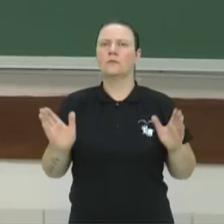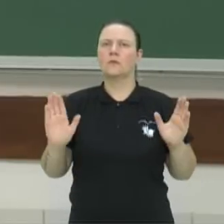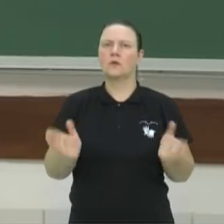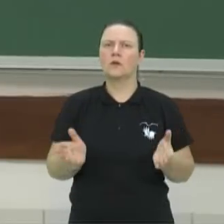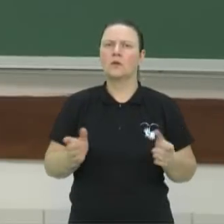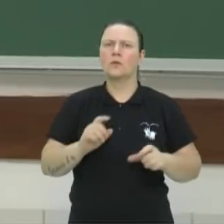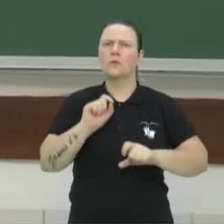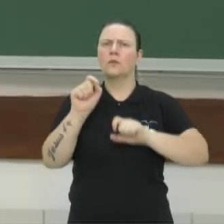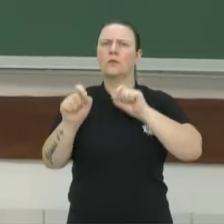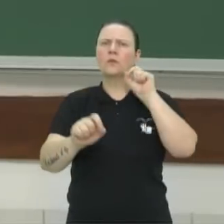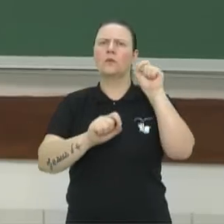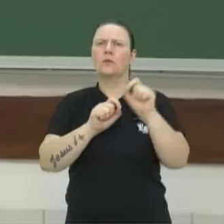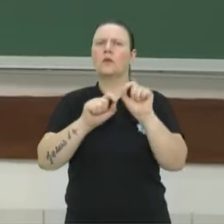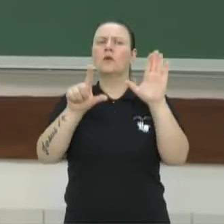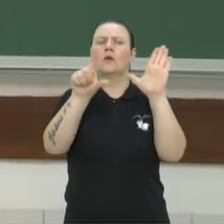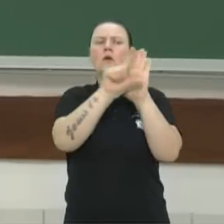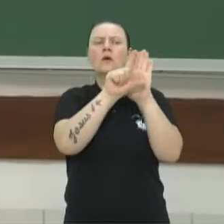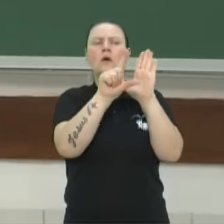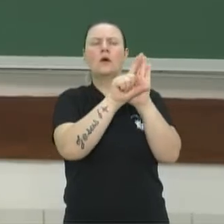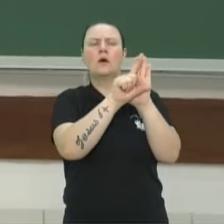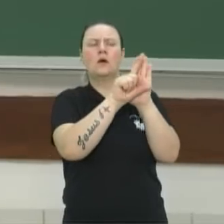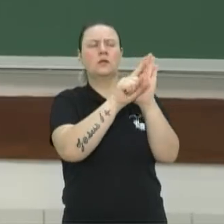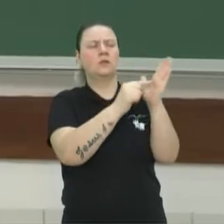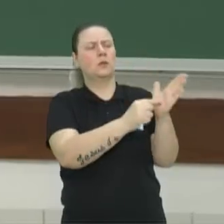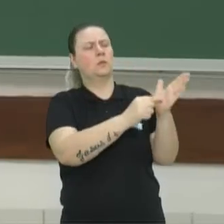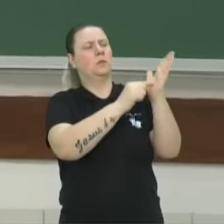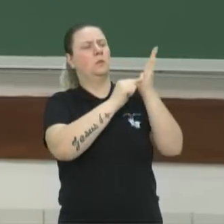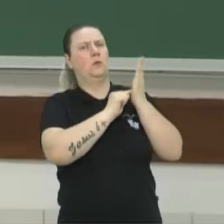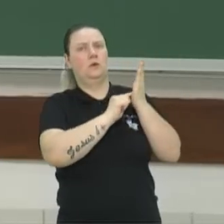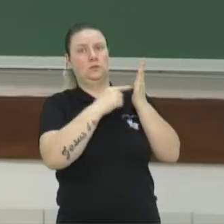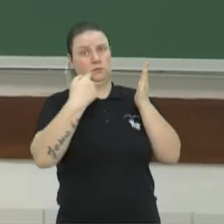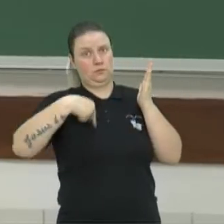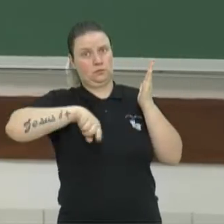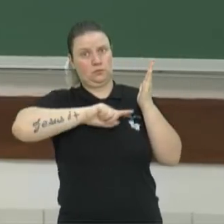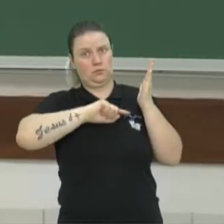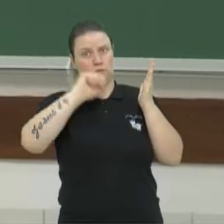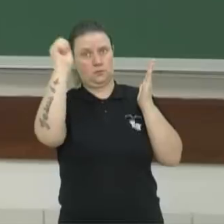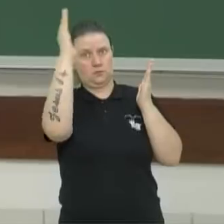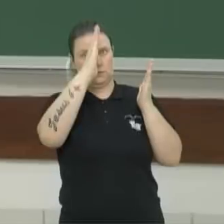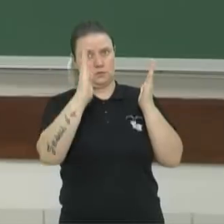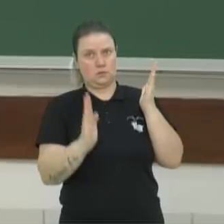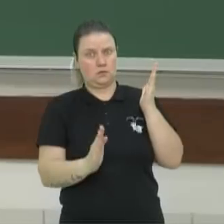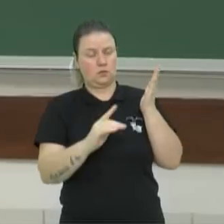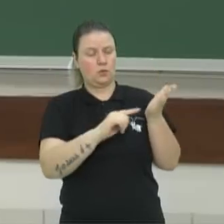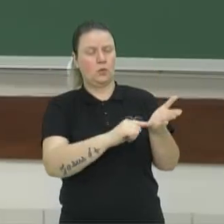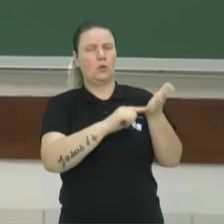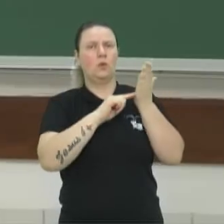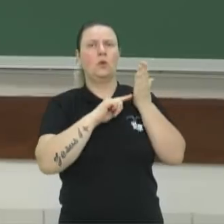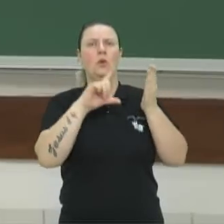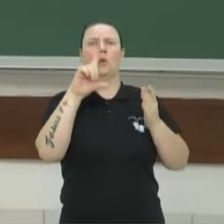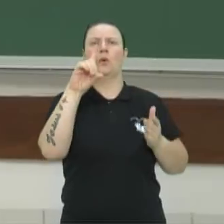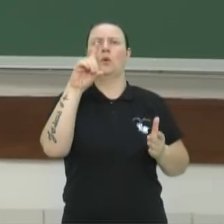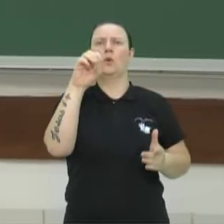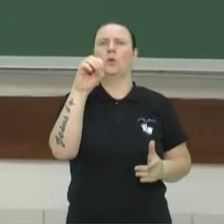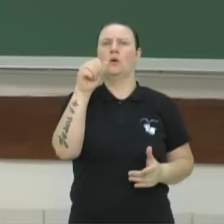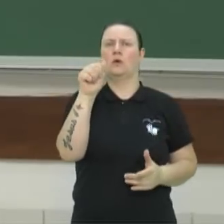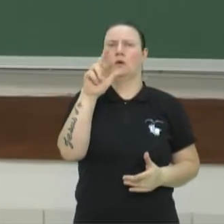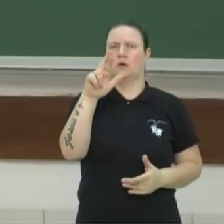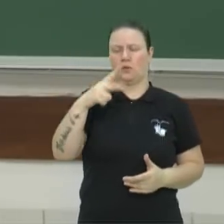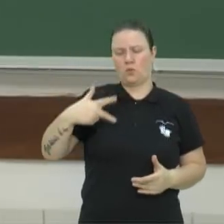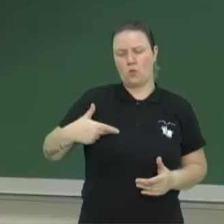que a lei diz sobre isso, né? O que, que a lei do nosso país fala sobre ser doador de órgãos. Acompanhe